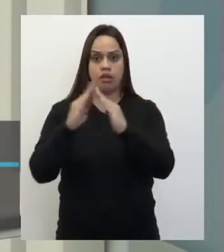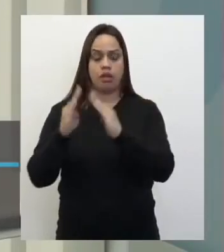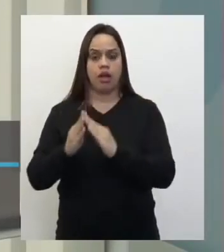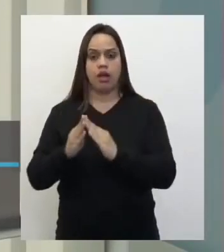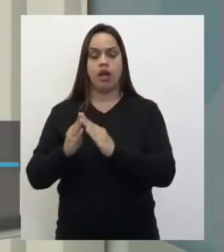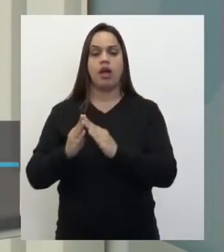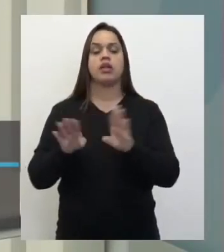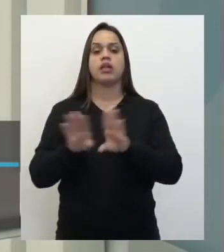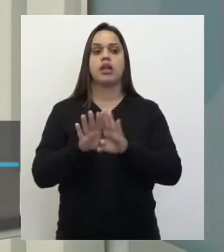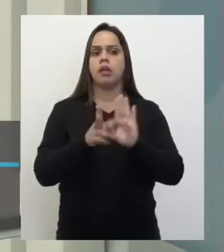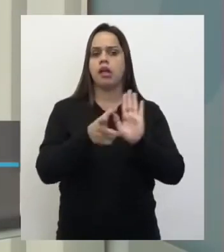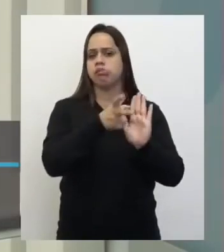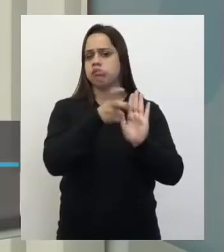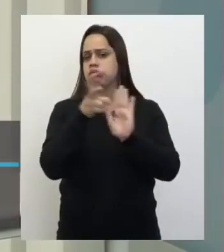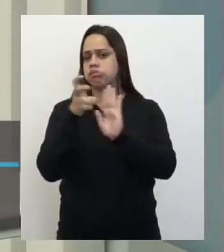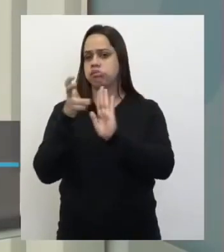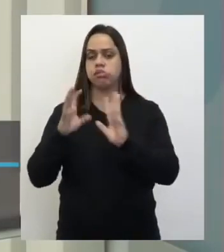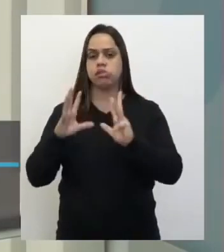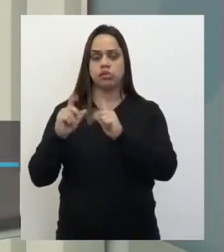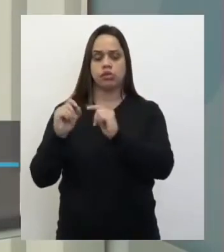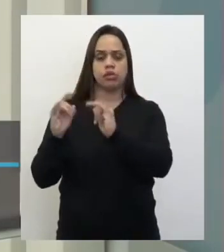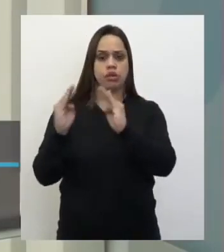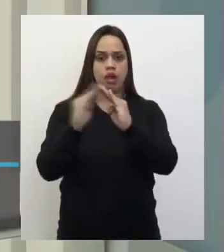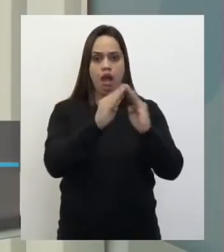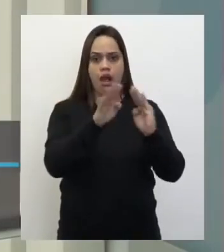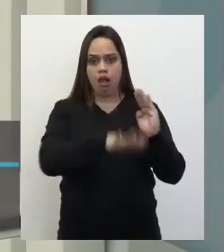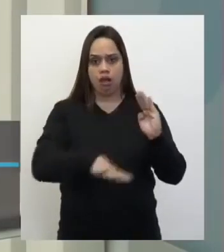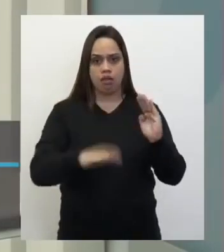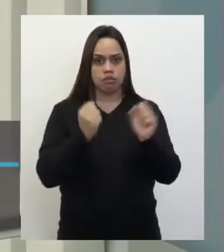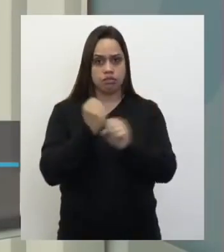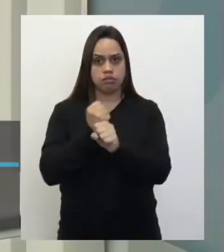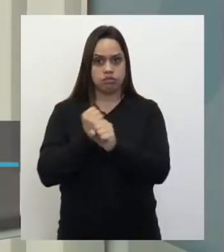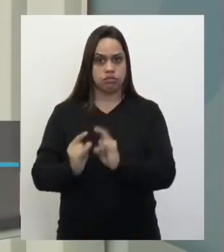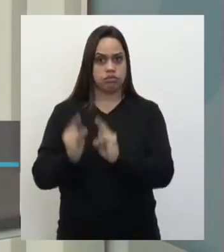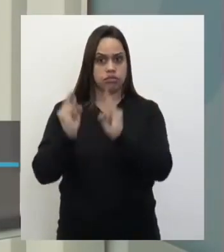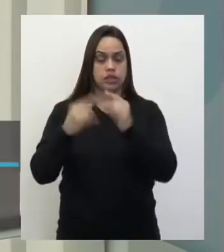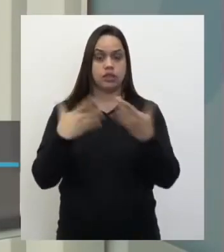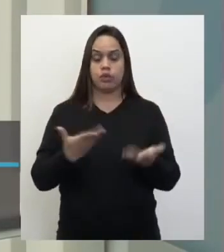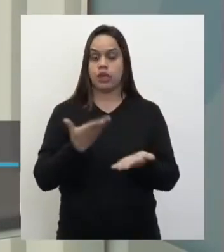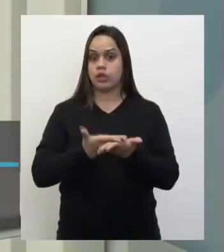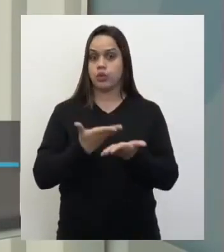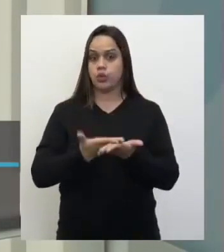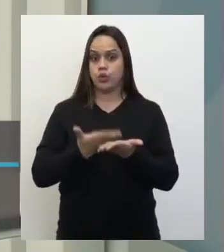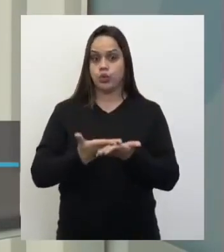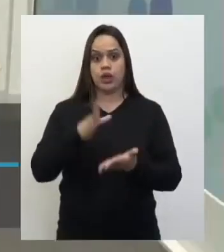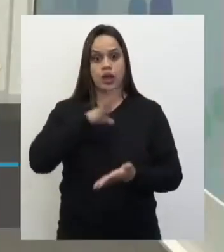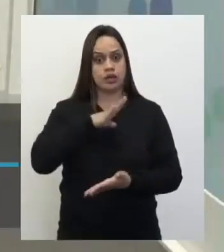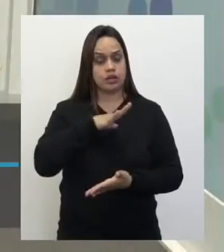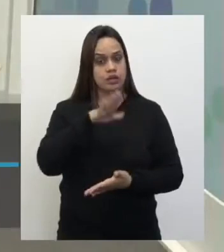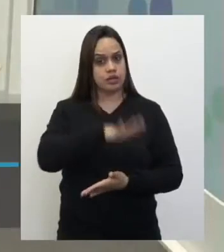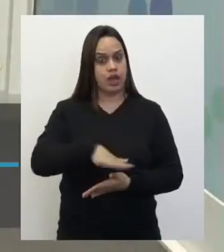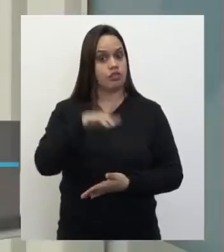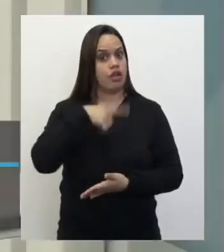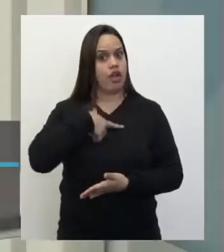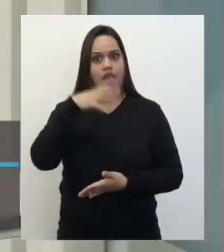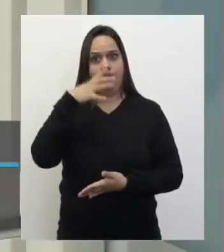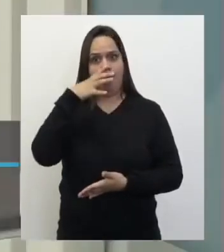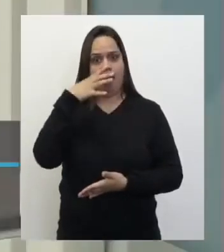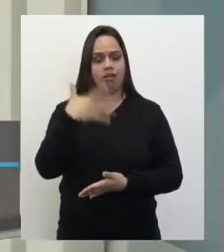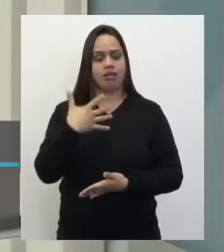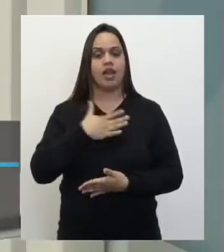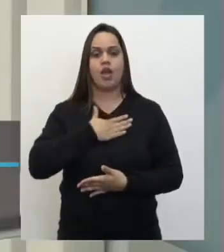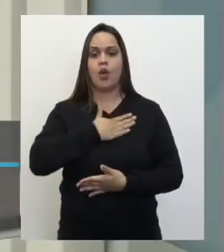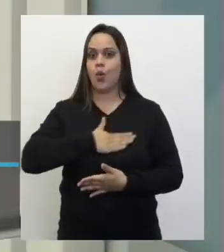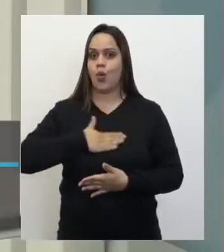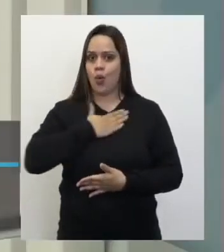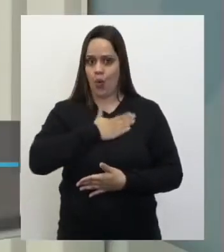especulação imobiliária. Então, estudar a cidade é muito fascinante. Eu gosto bastante. Espero que a gente